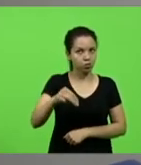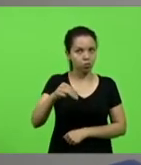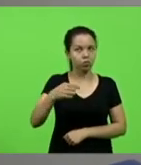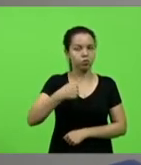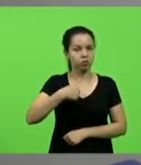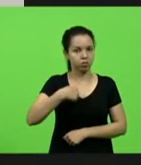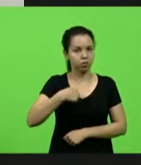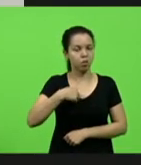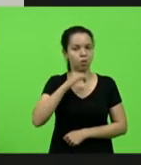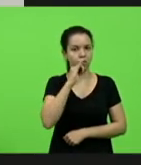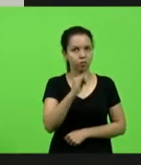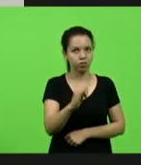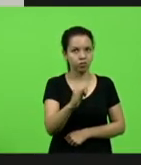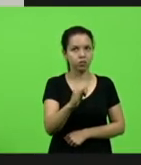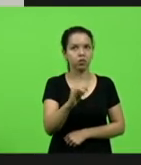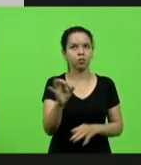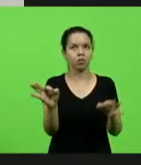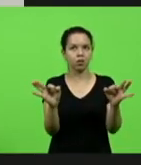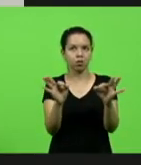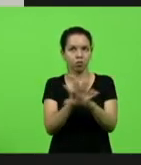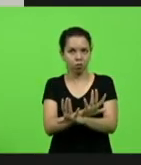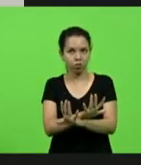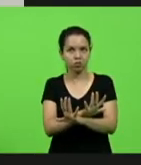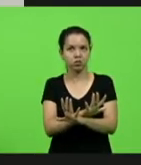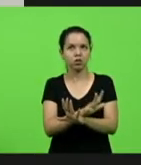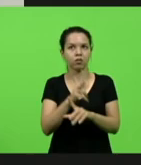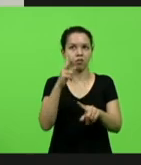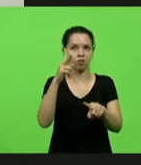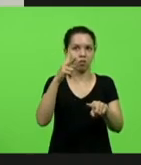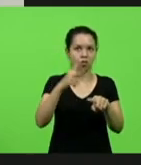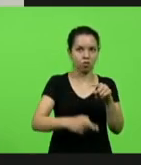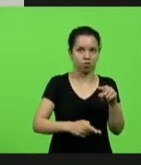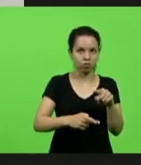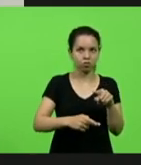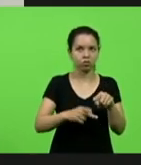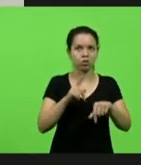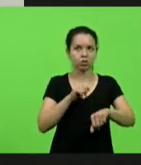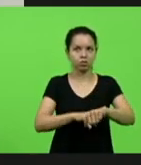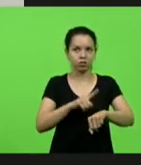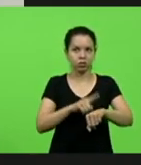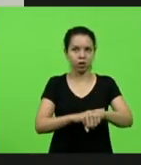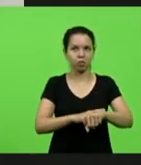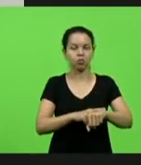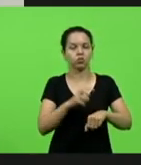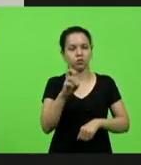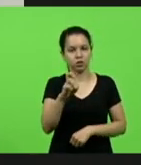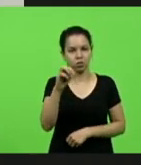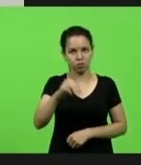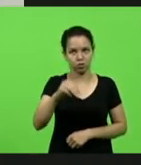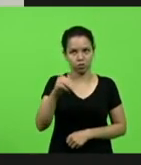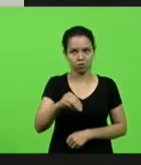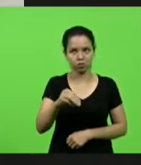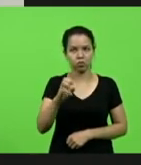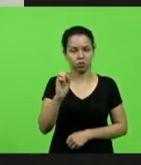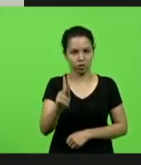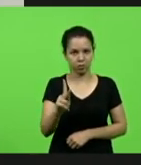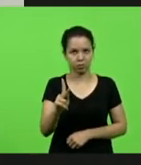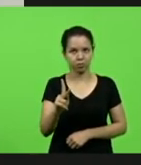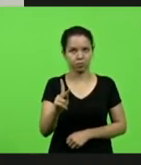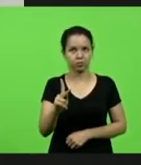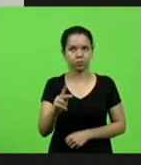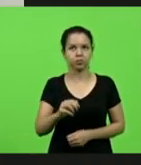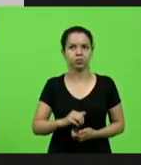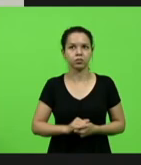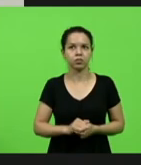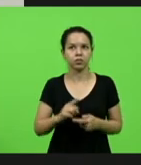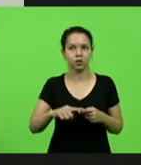uma menção para conclusão, e nós vamos cortar ao tempo de 5 minutos. Tudo bem? Ok? Depois,